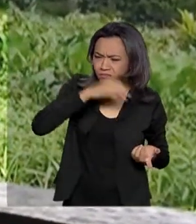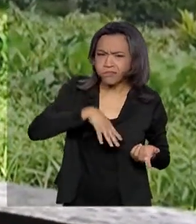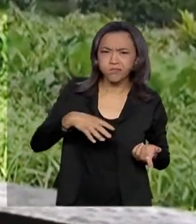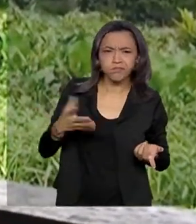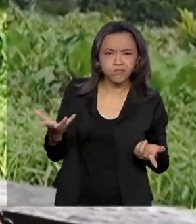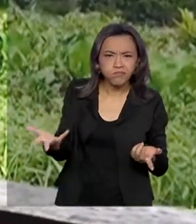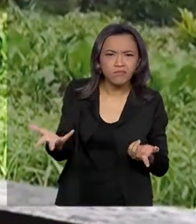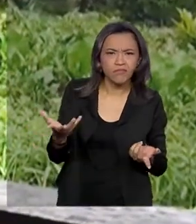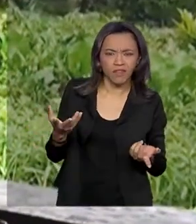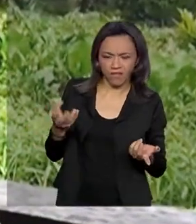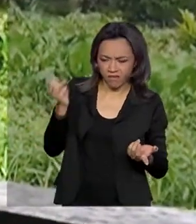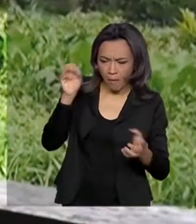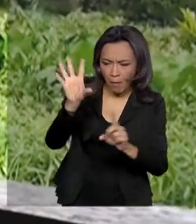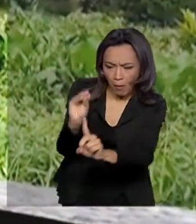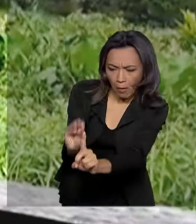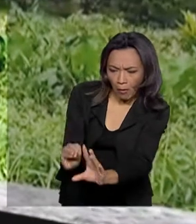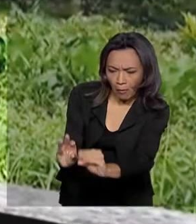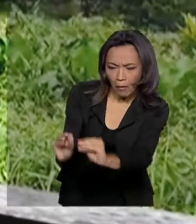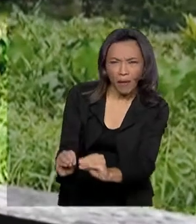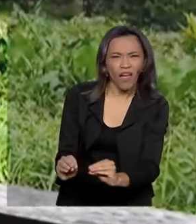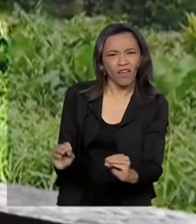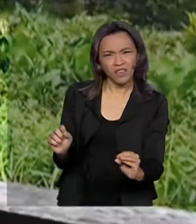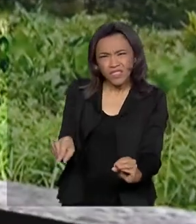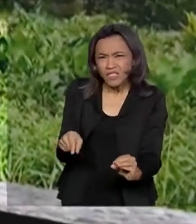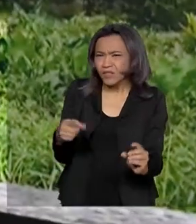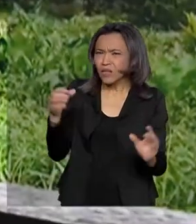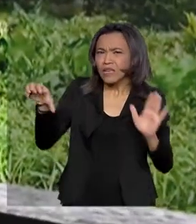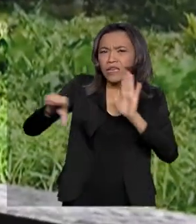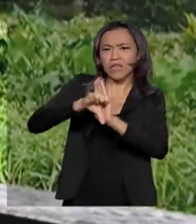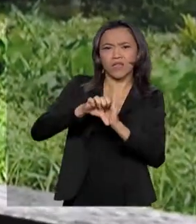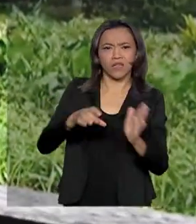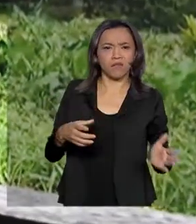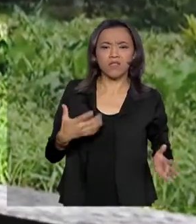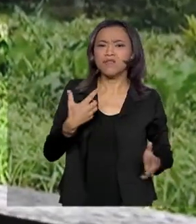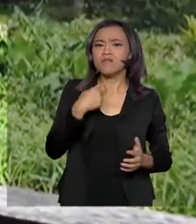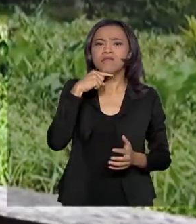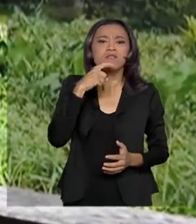crime. E ninguém, ninguém gosta de ver seus filhos passando por essa situação.